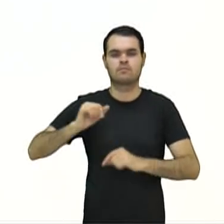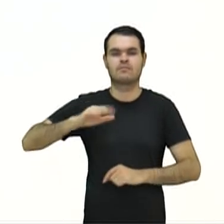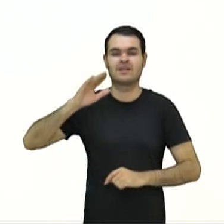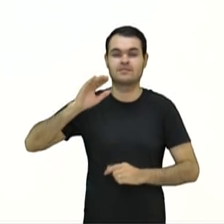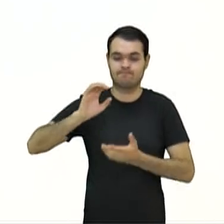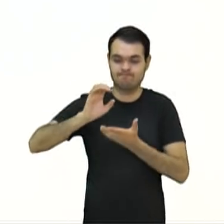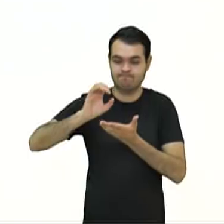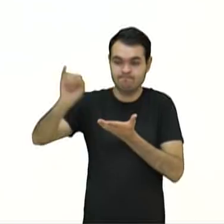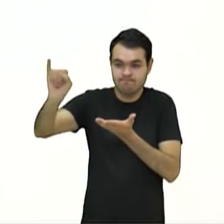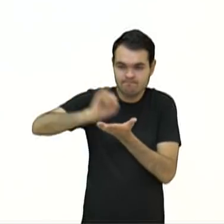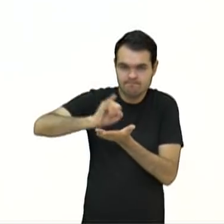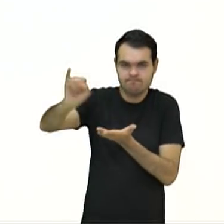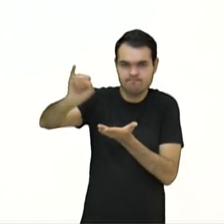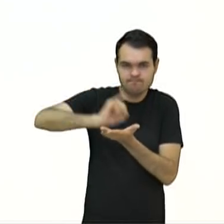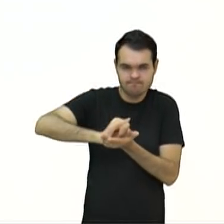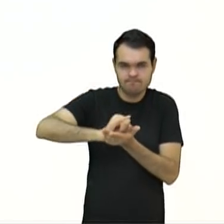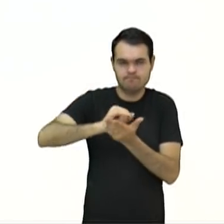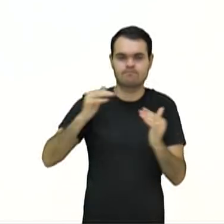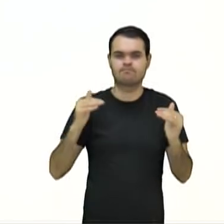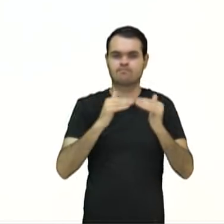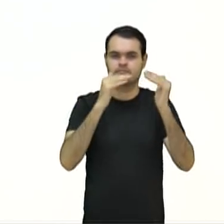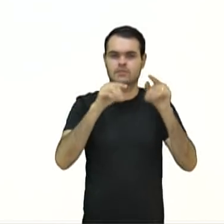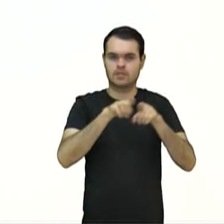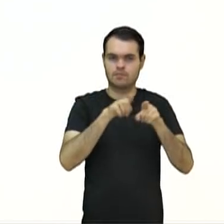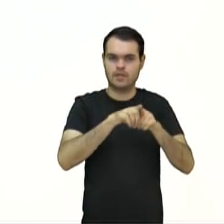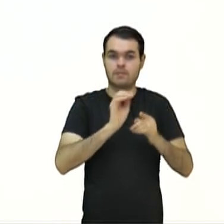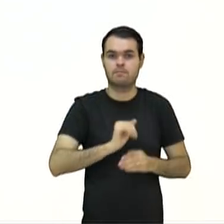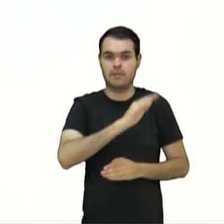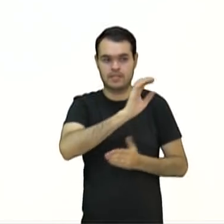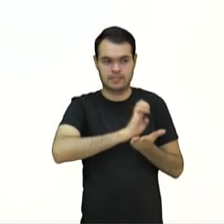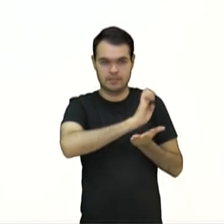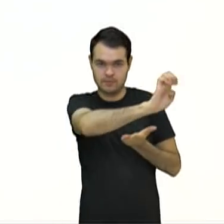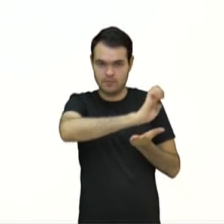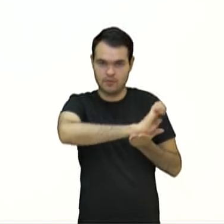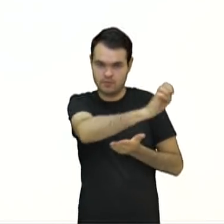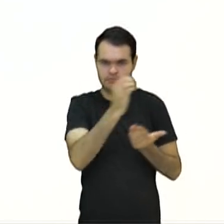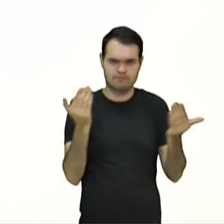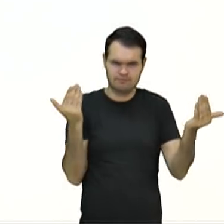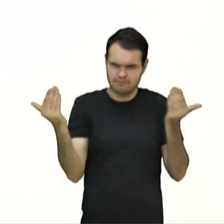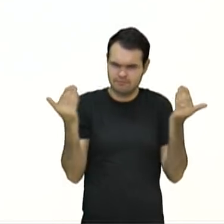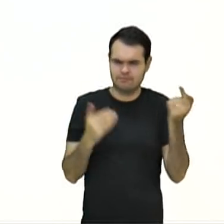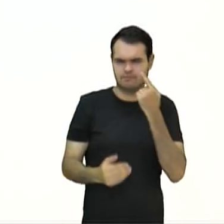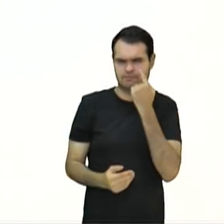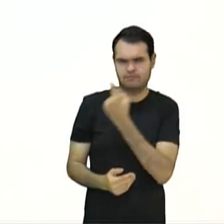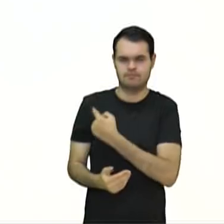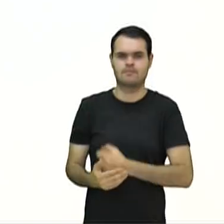importam coincidem quase com os que mais exportam.